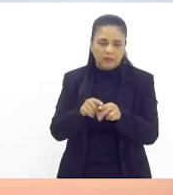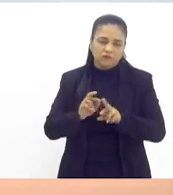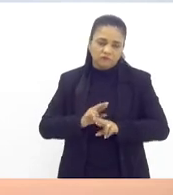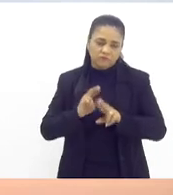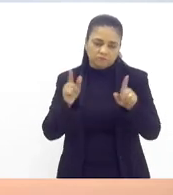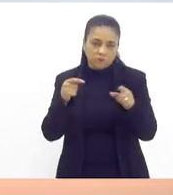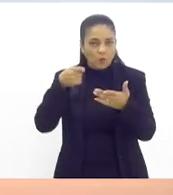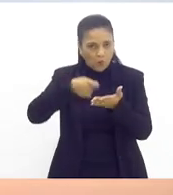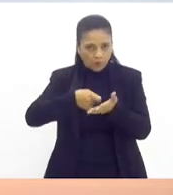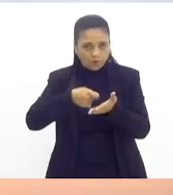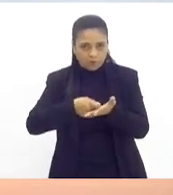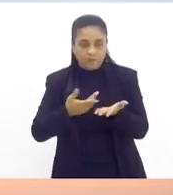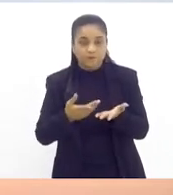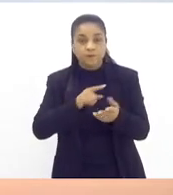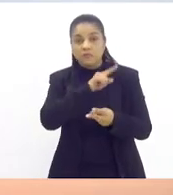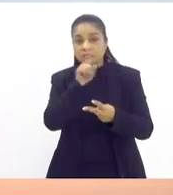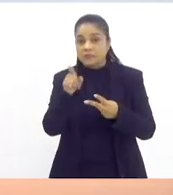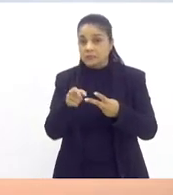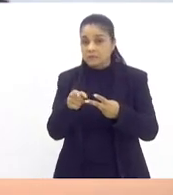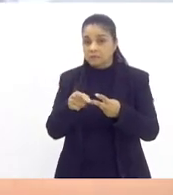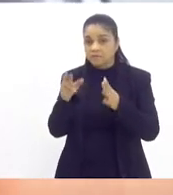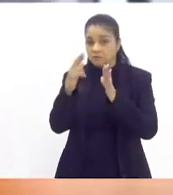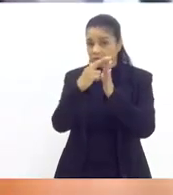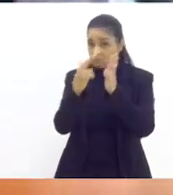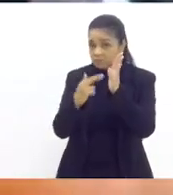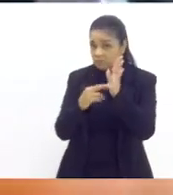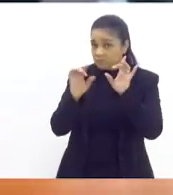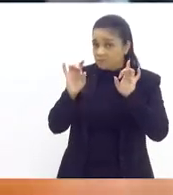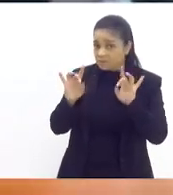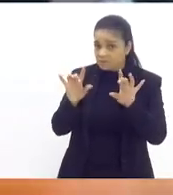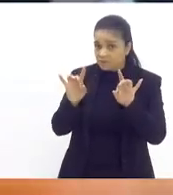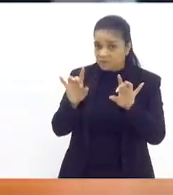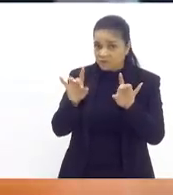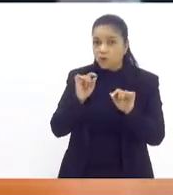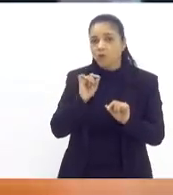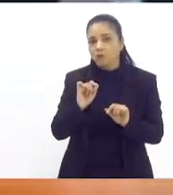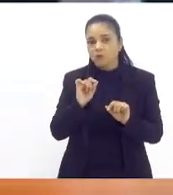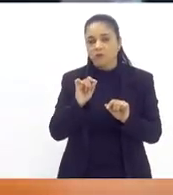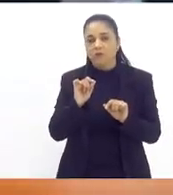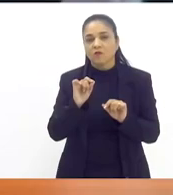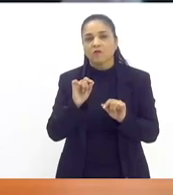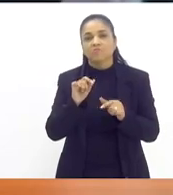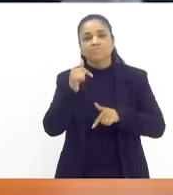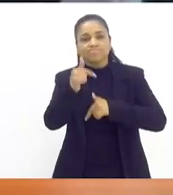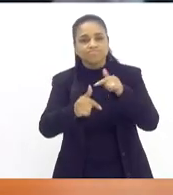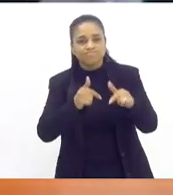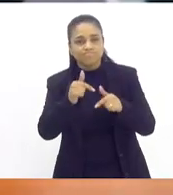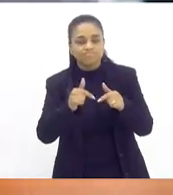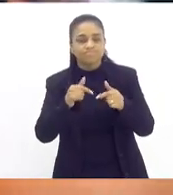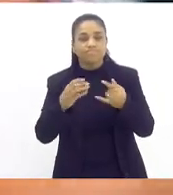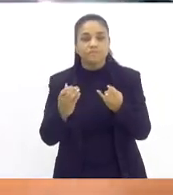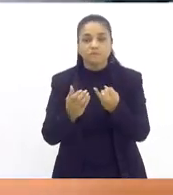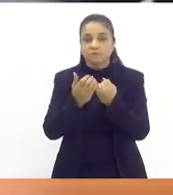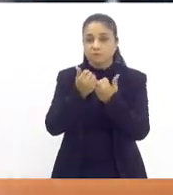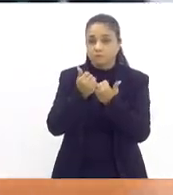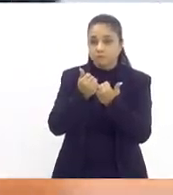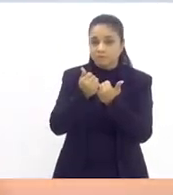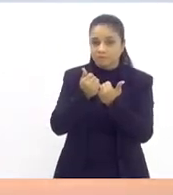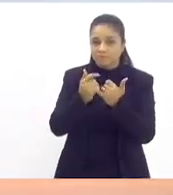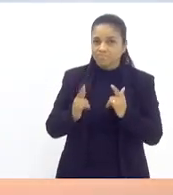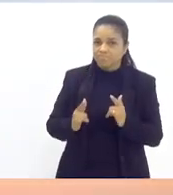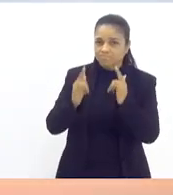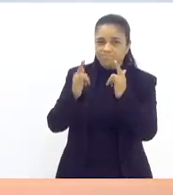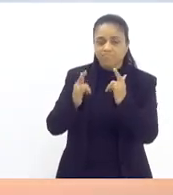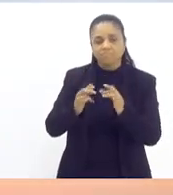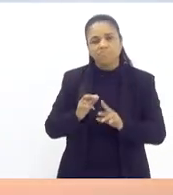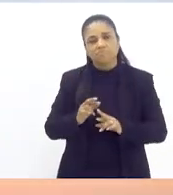Segundo ponto, segundo regime específico, são operações com bens imóveis. Em todos os países do mundo tem algum